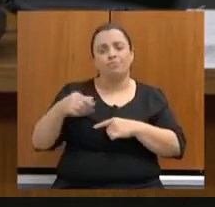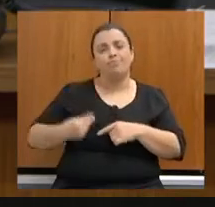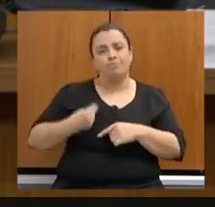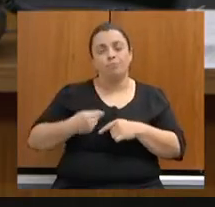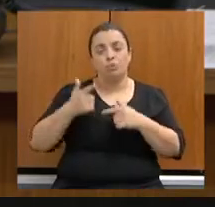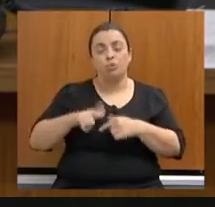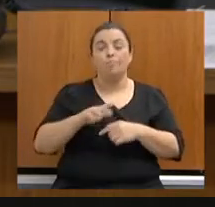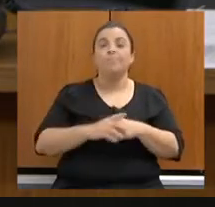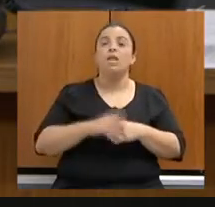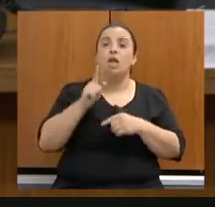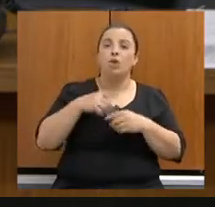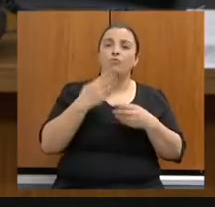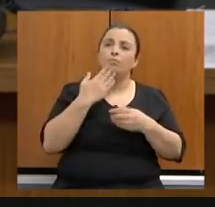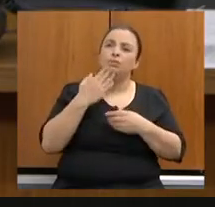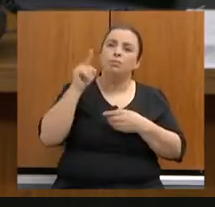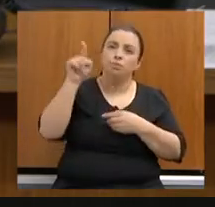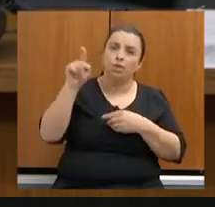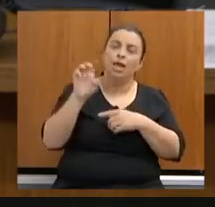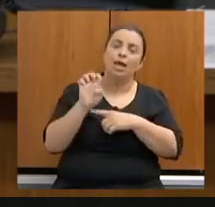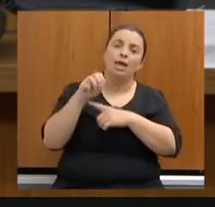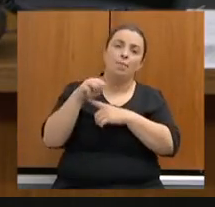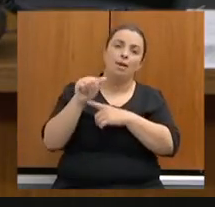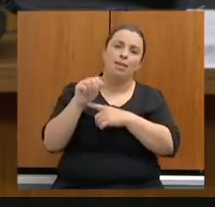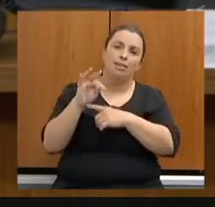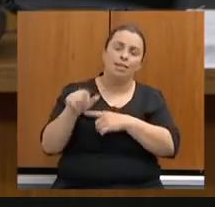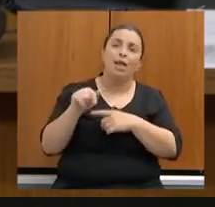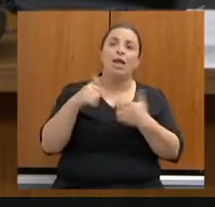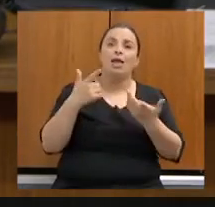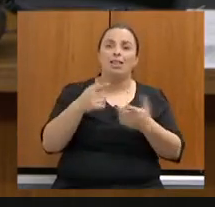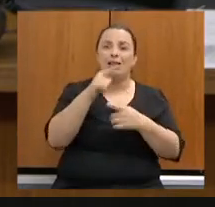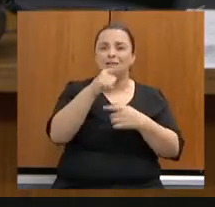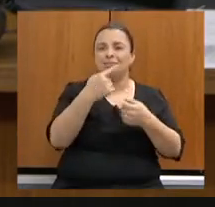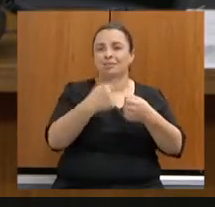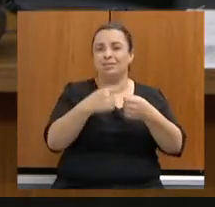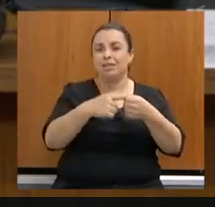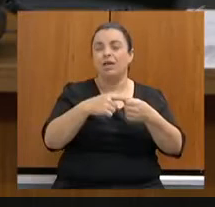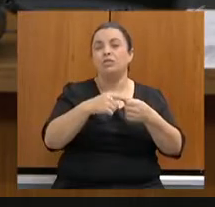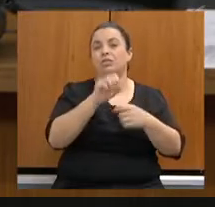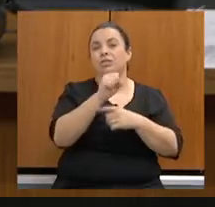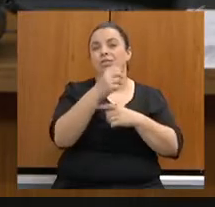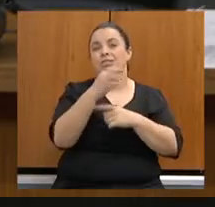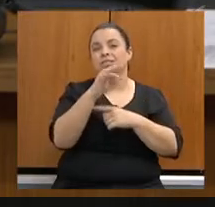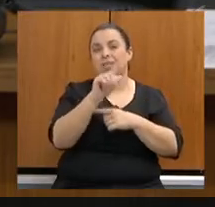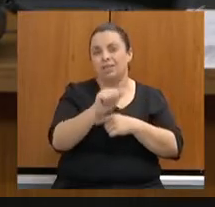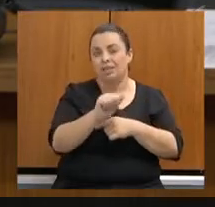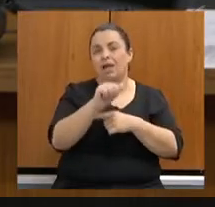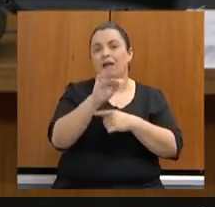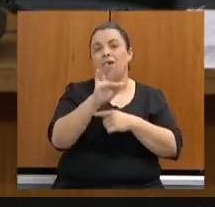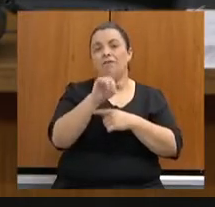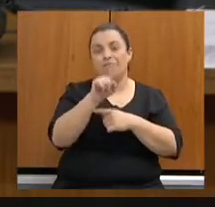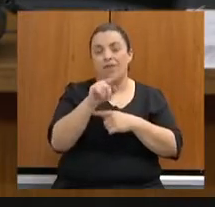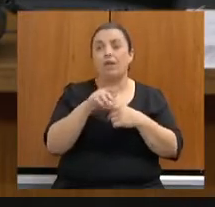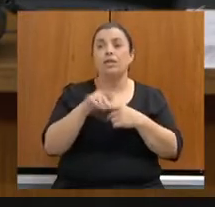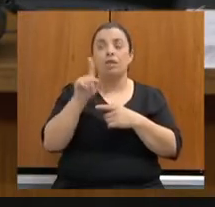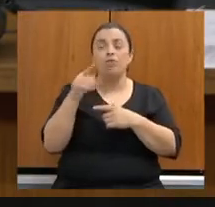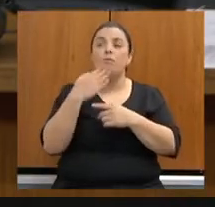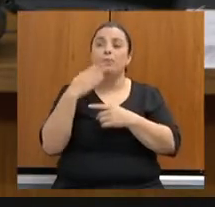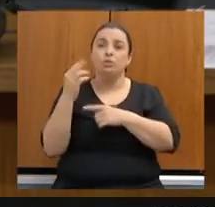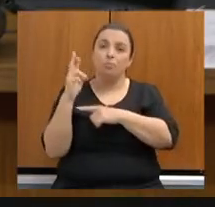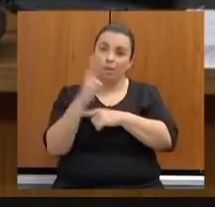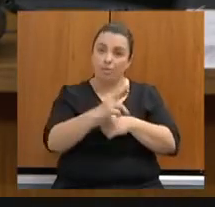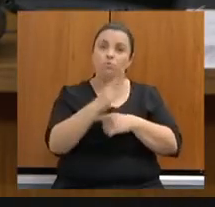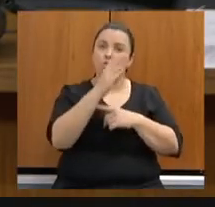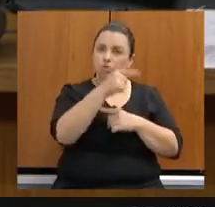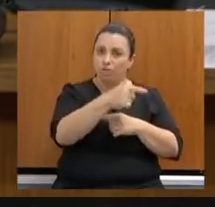é só sobre essa questão do término de Santa Fé e pedir para responder o Senhor por favor